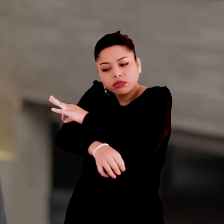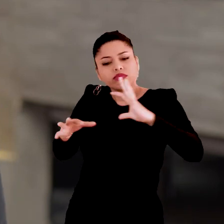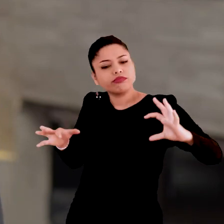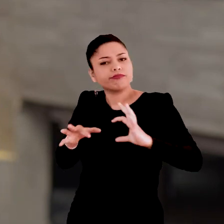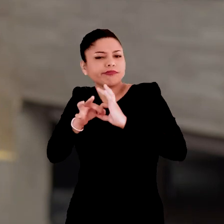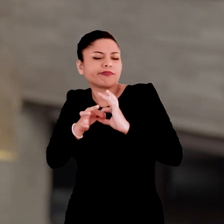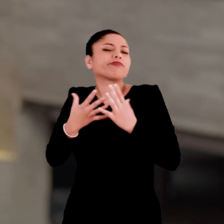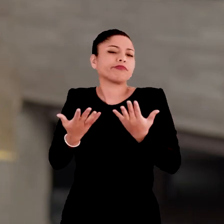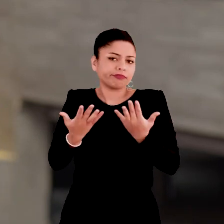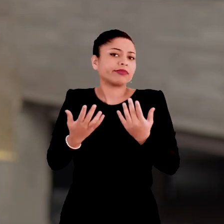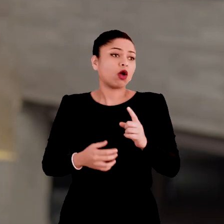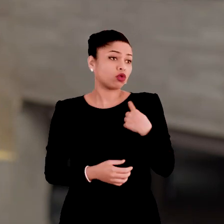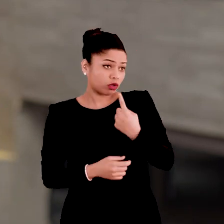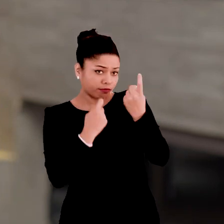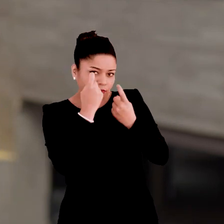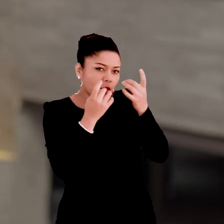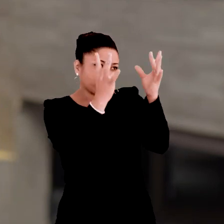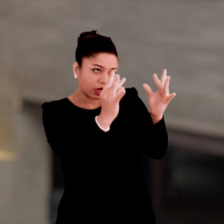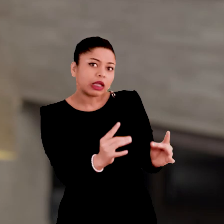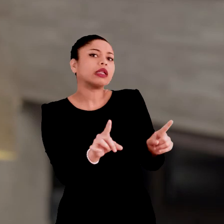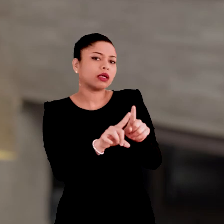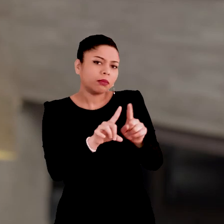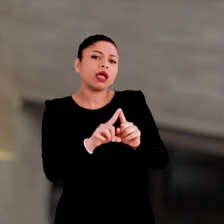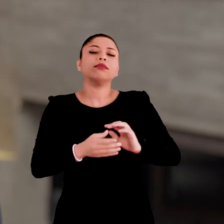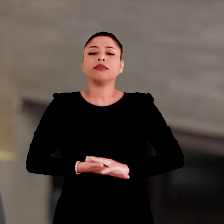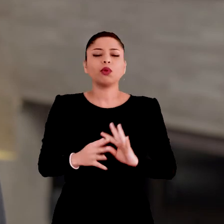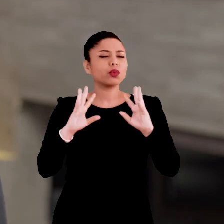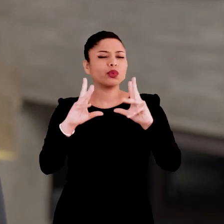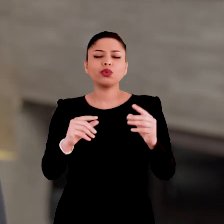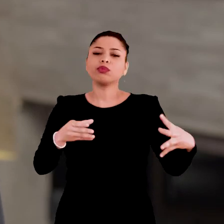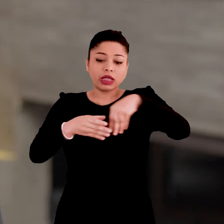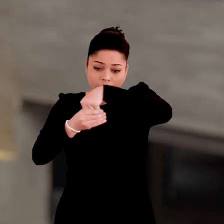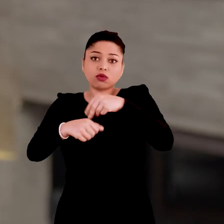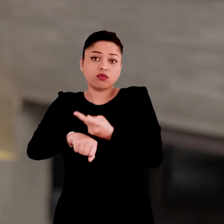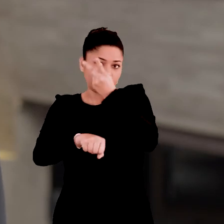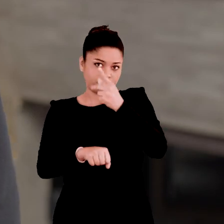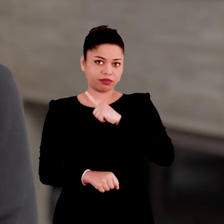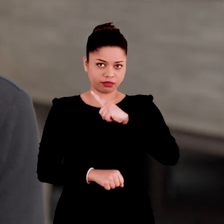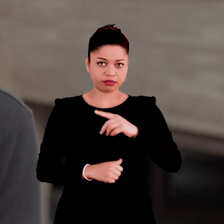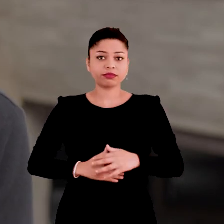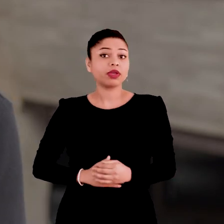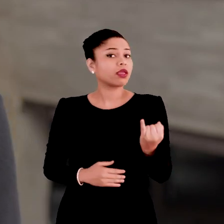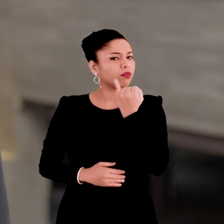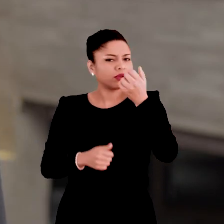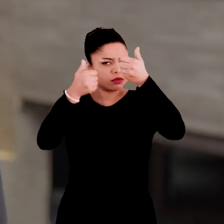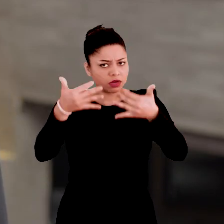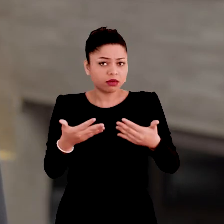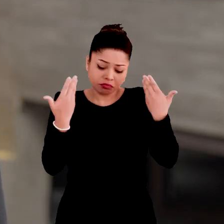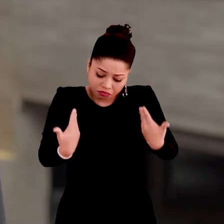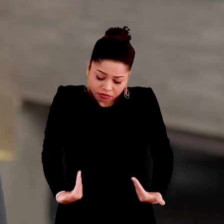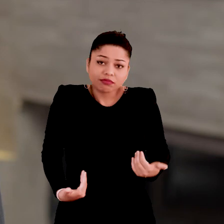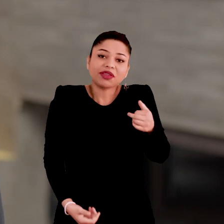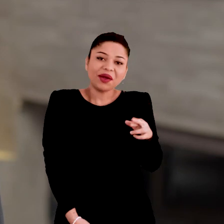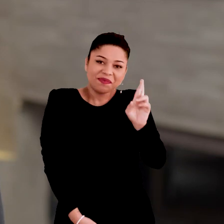sustentabilidade desses projetos. Então, tudo isso está presente. É importante dizer que, como